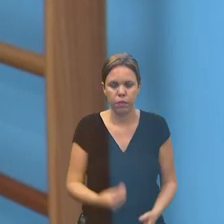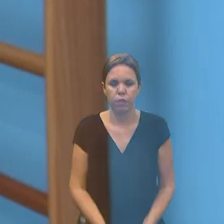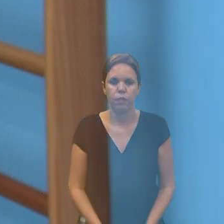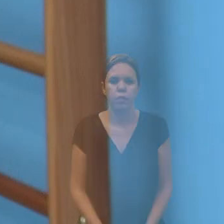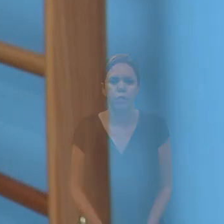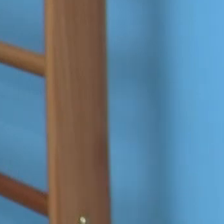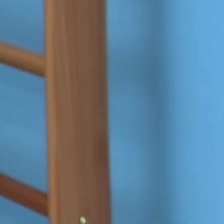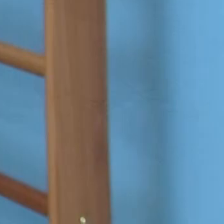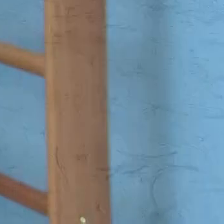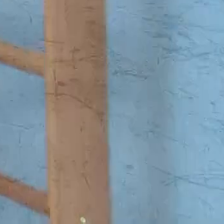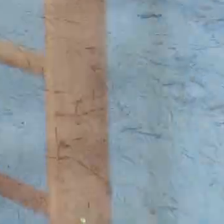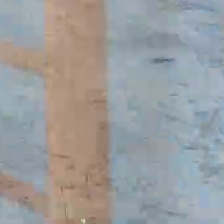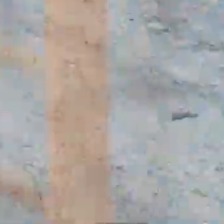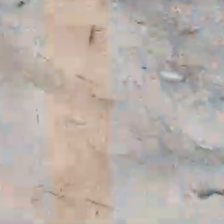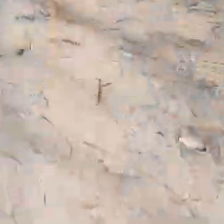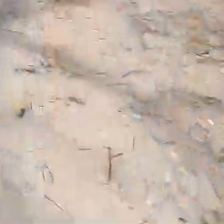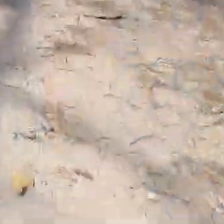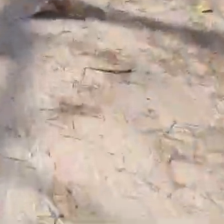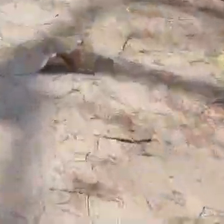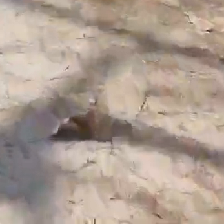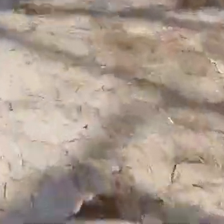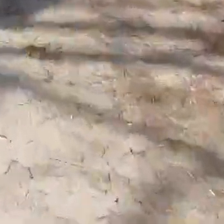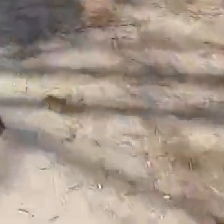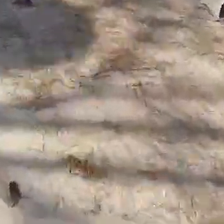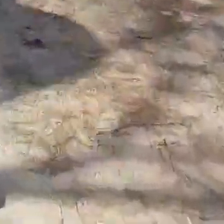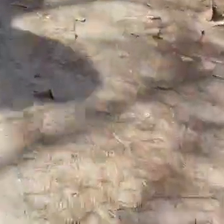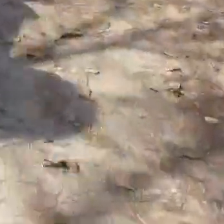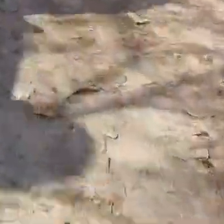Na qualidade de vida delas mesmo.